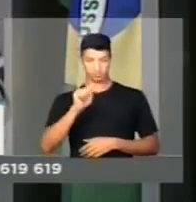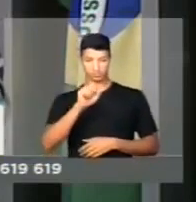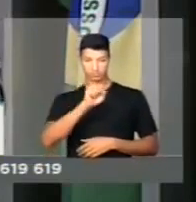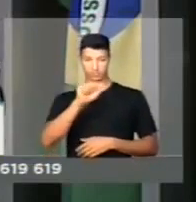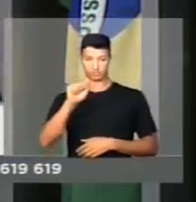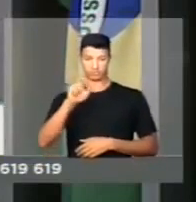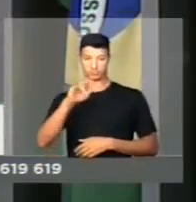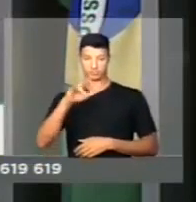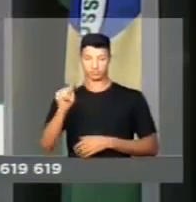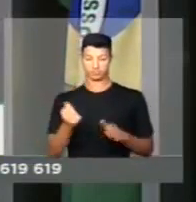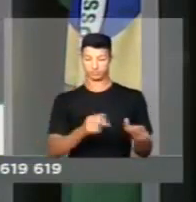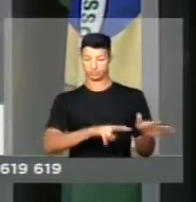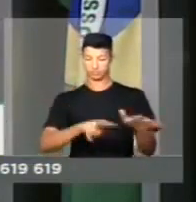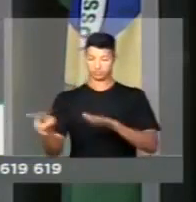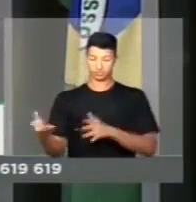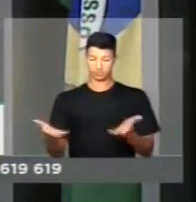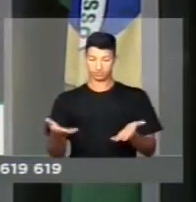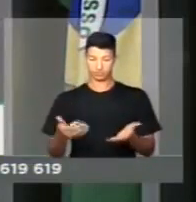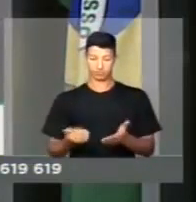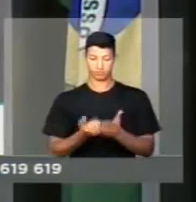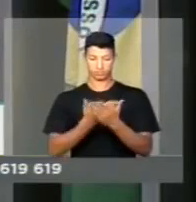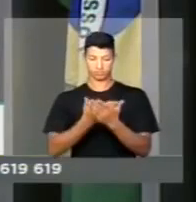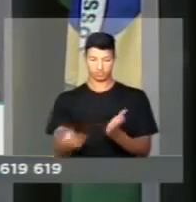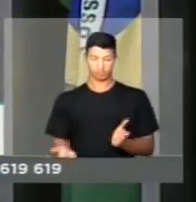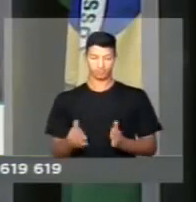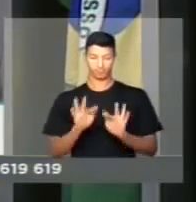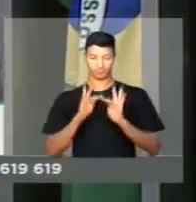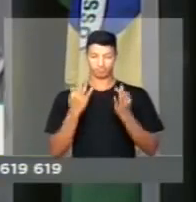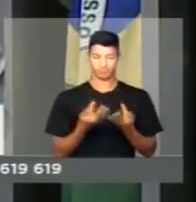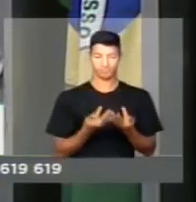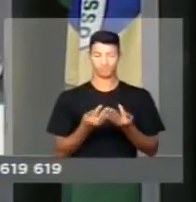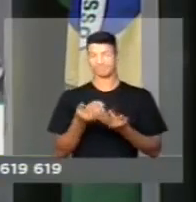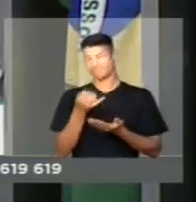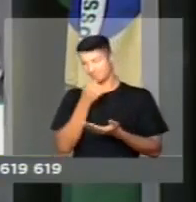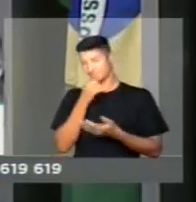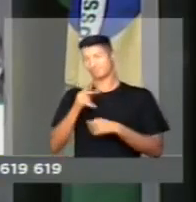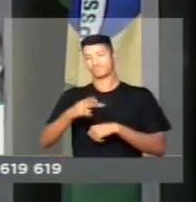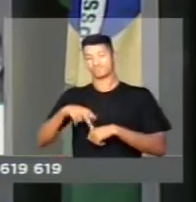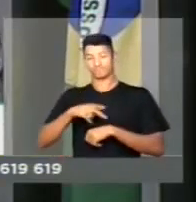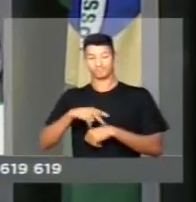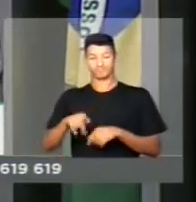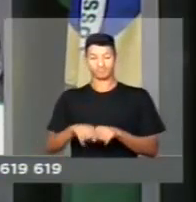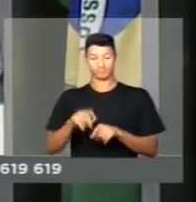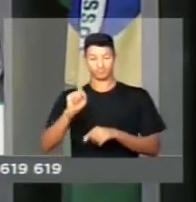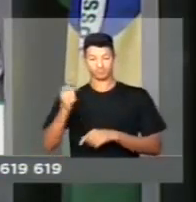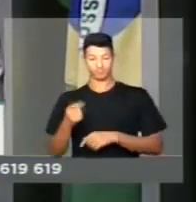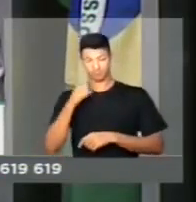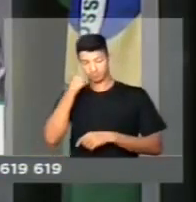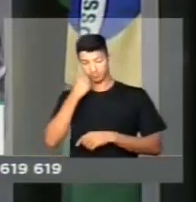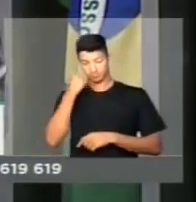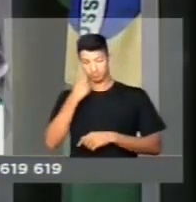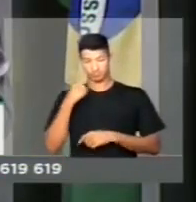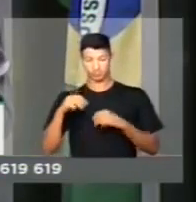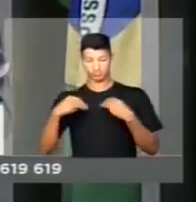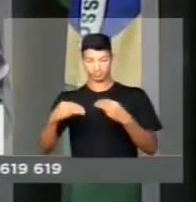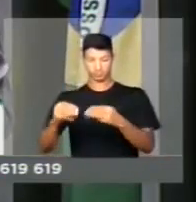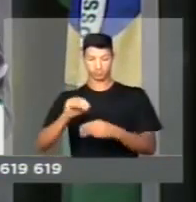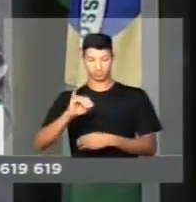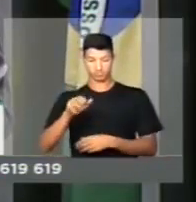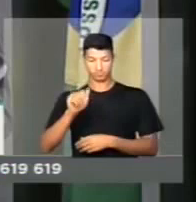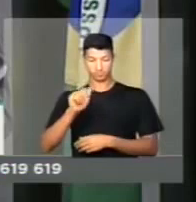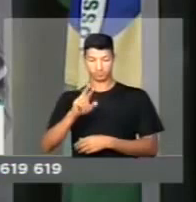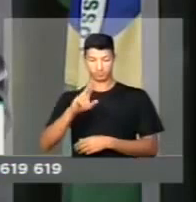que nessa semana perdeu um ente querido da sua família e do país, o ex-senador, ex-ministro